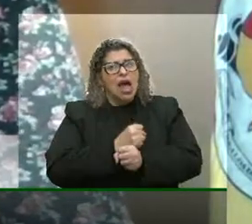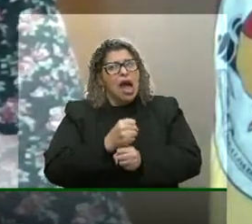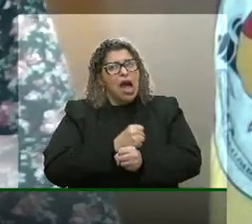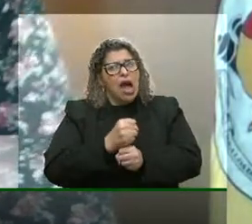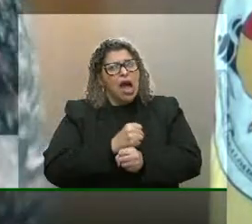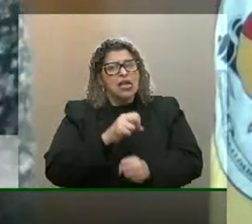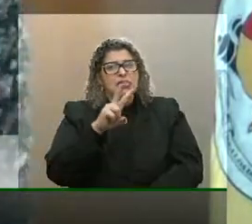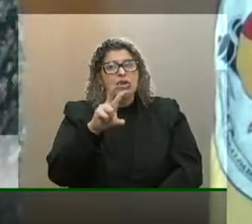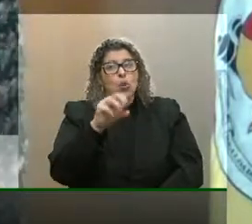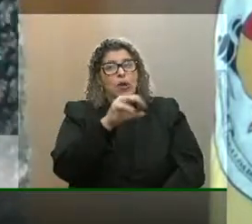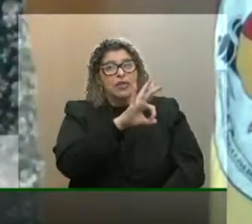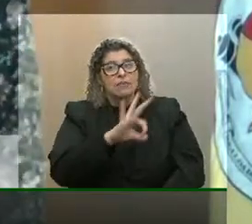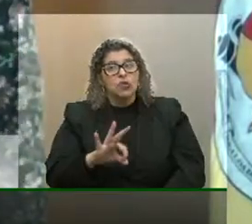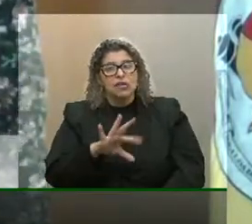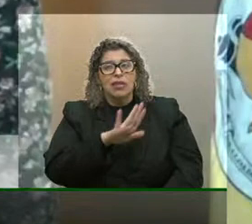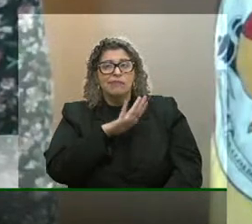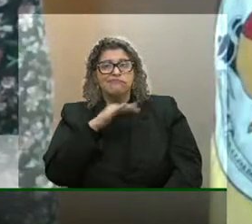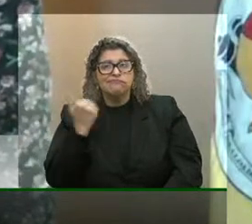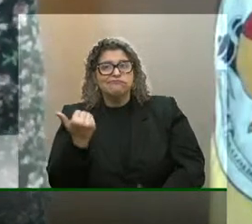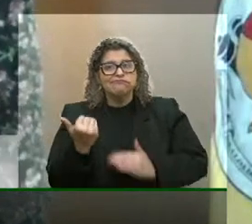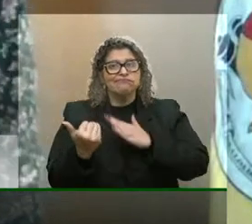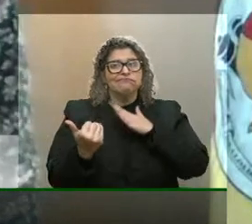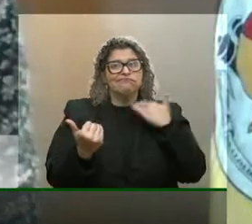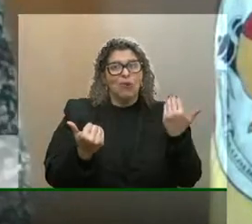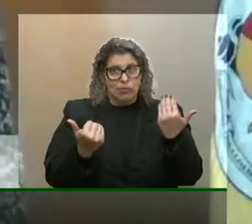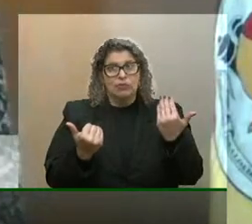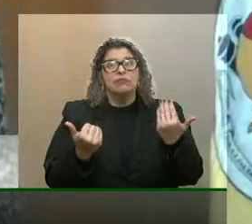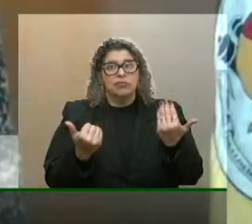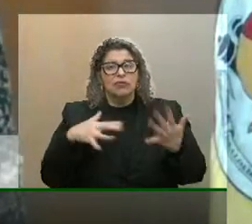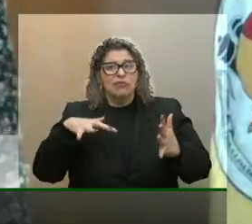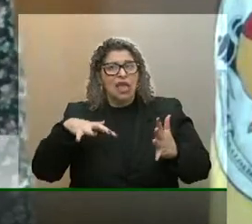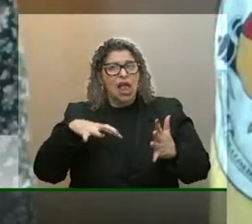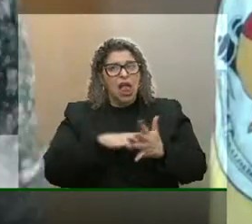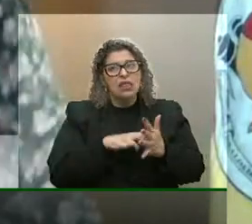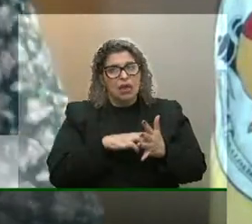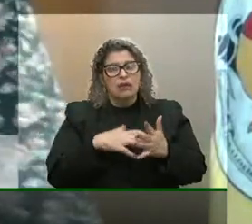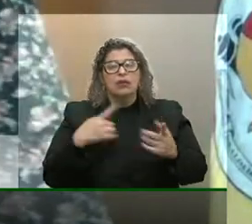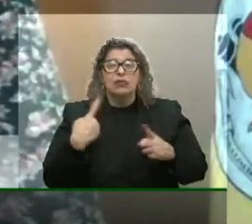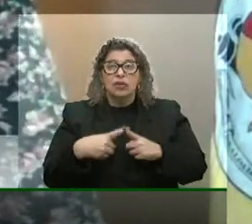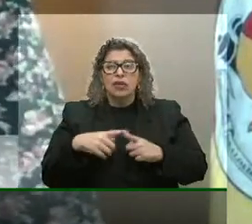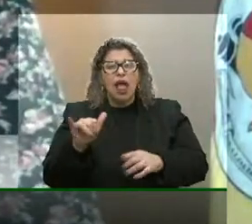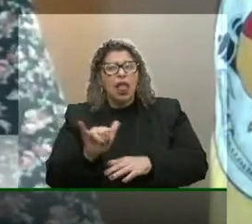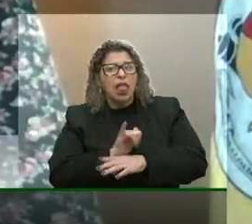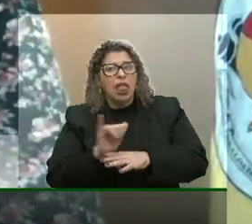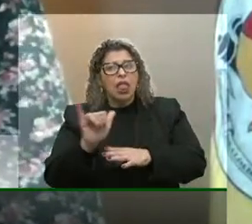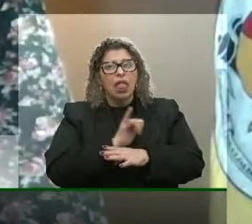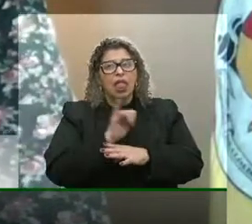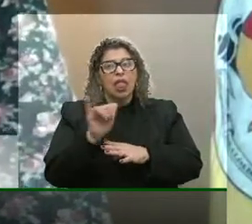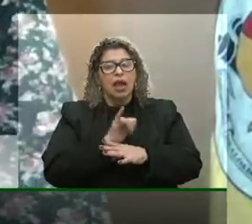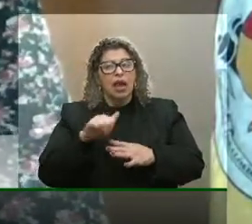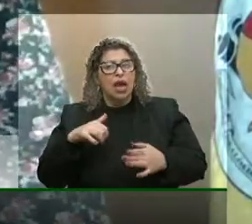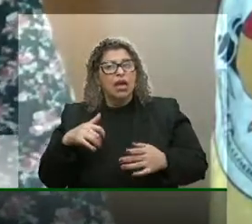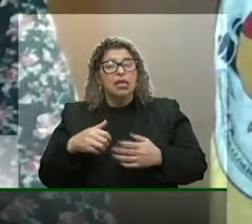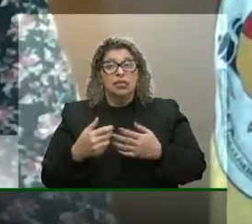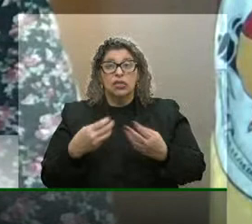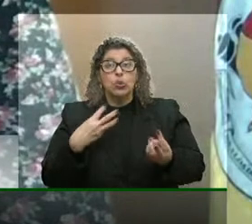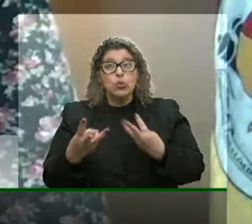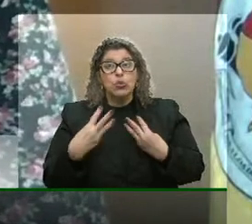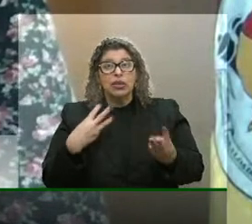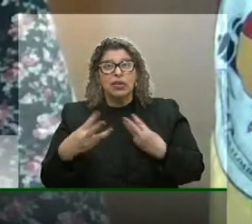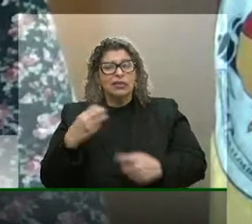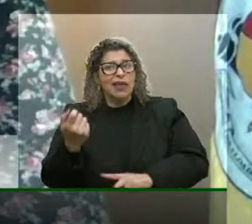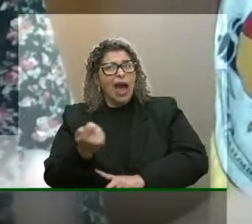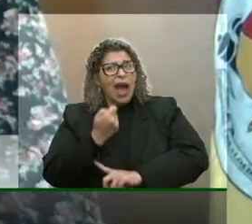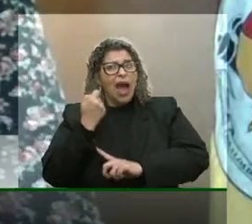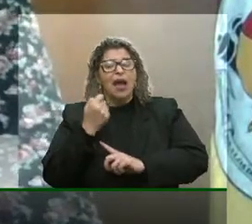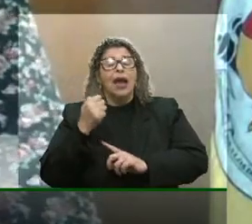em 50% as mortes no trânsito. Se vê assim que as estratégias no trânsito são uma preocupação